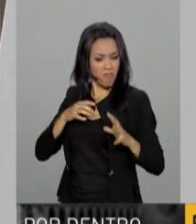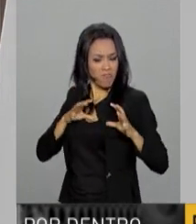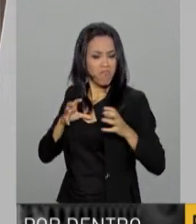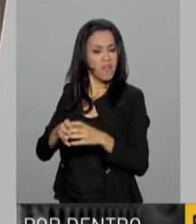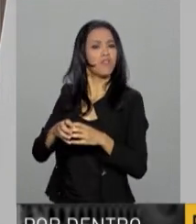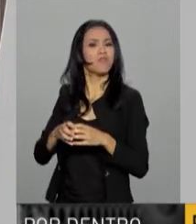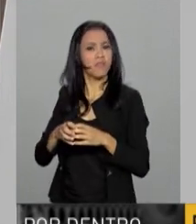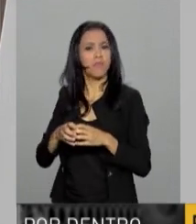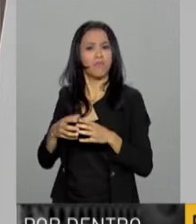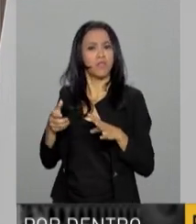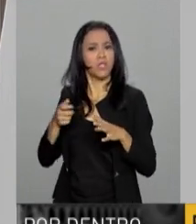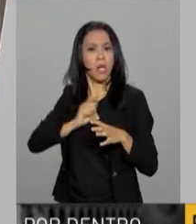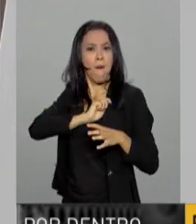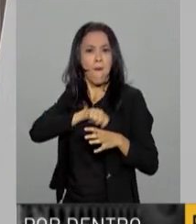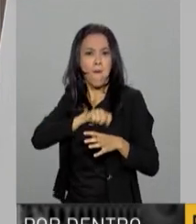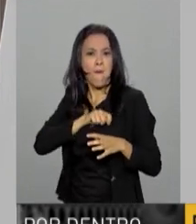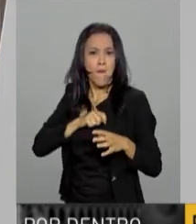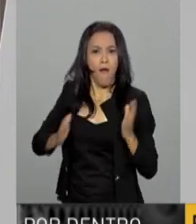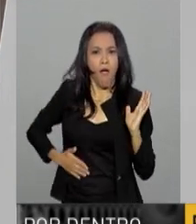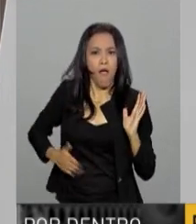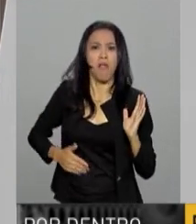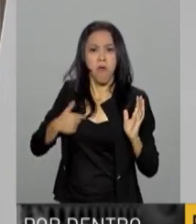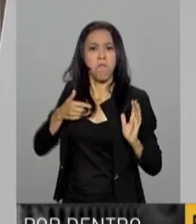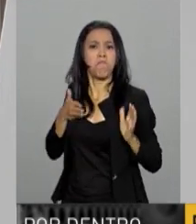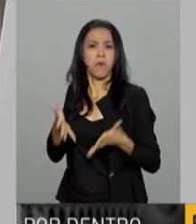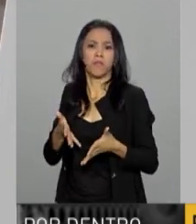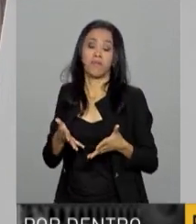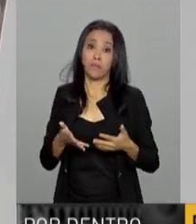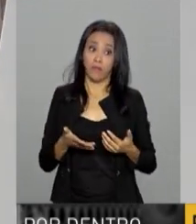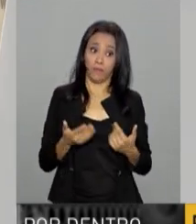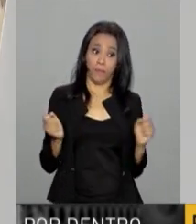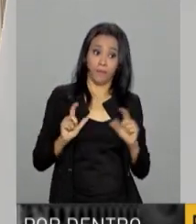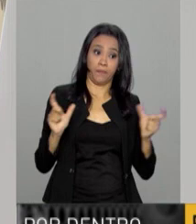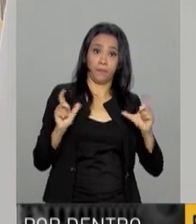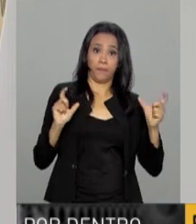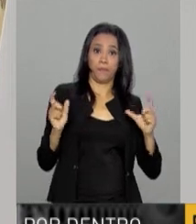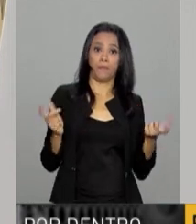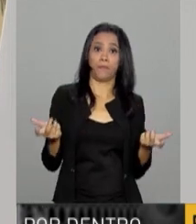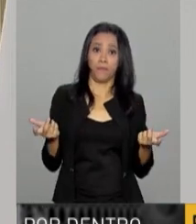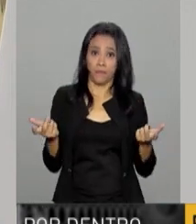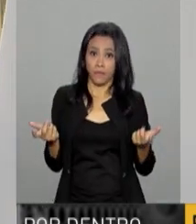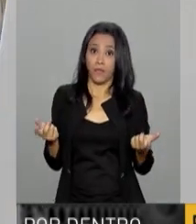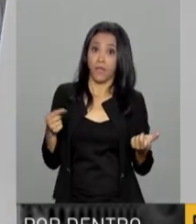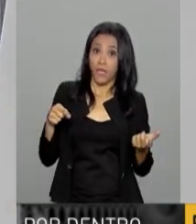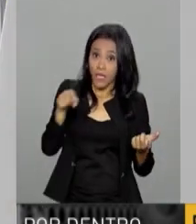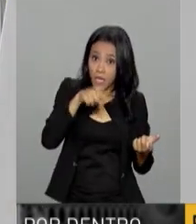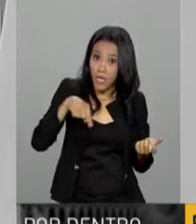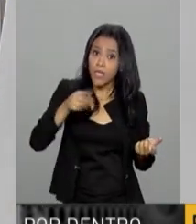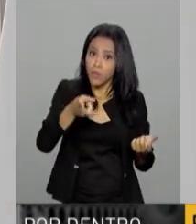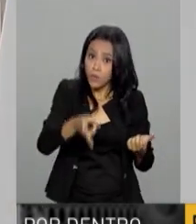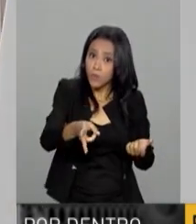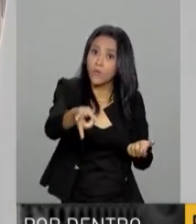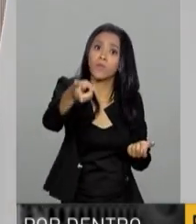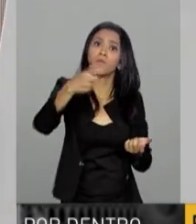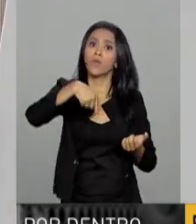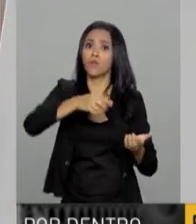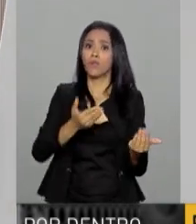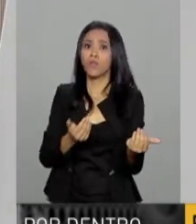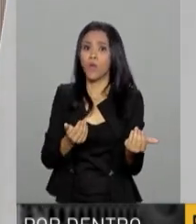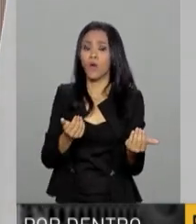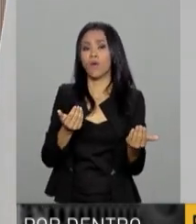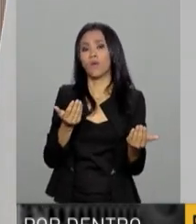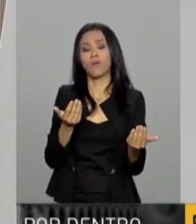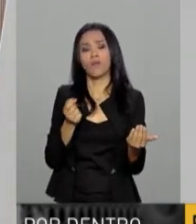facções criminosas que agem no país como todos nós sabemos apreendidos muitos deles continuam inclusive agindo na